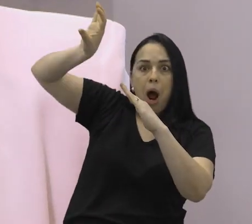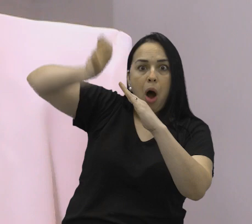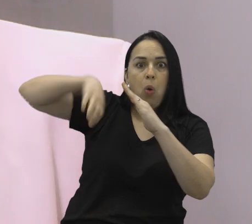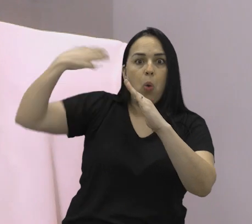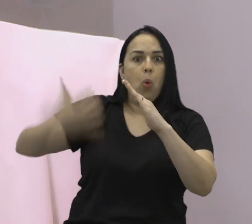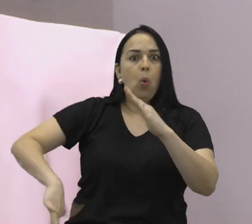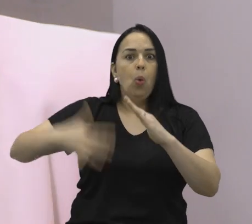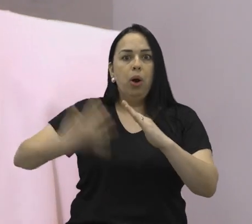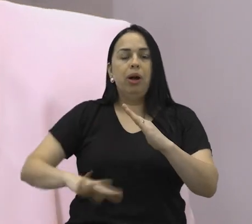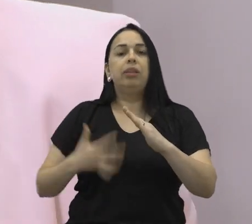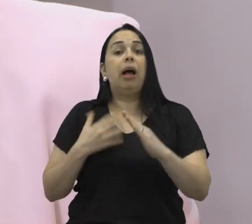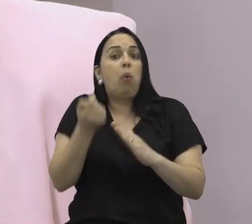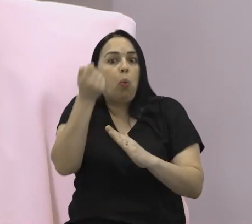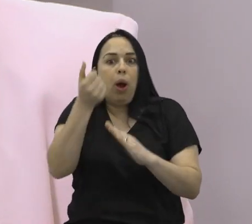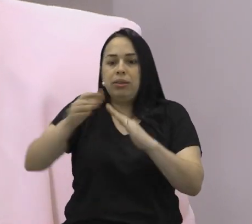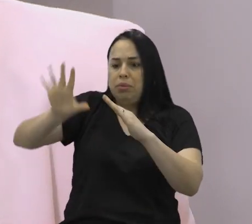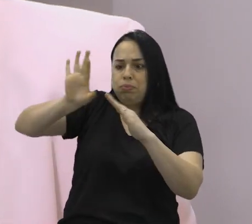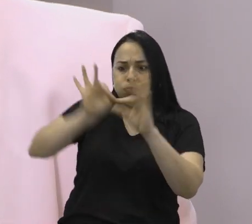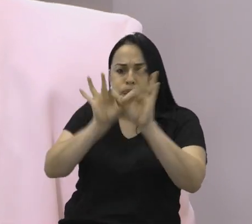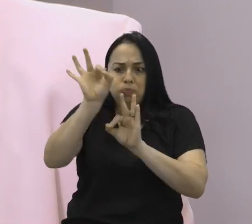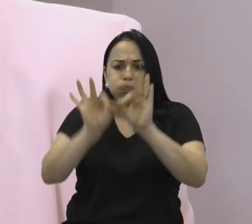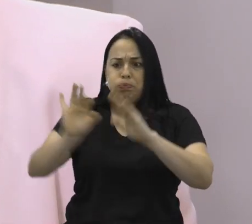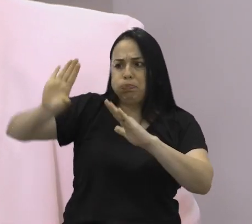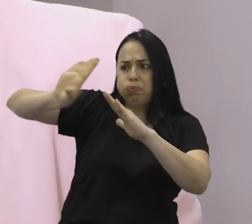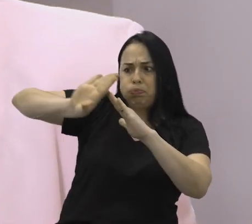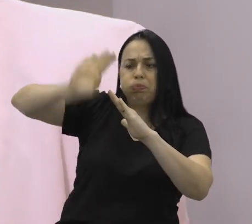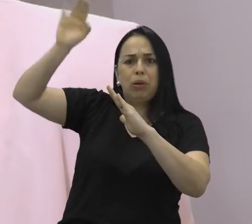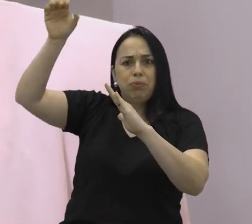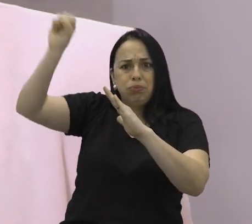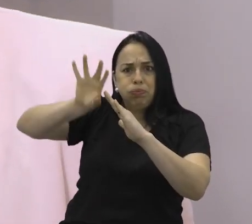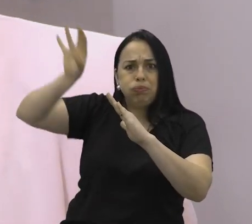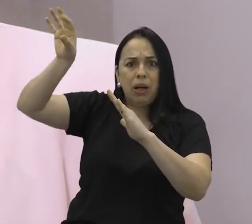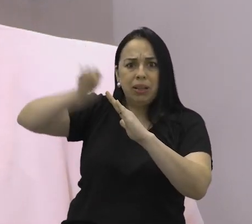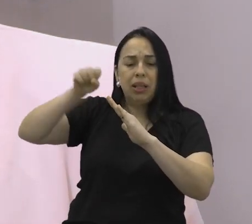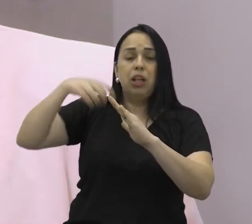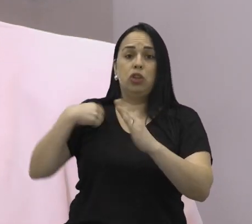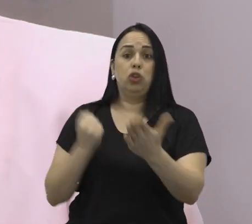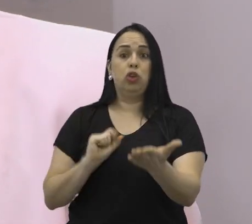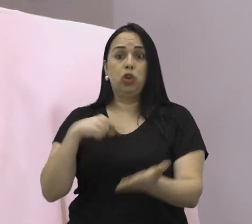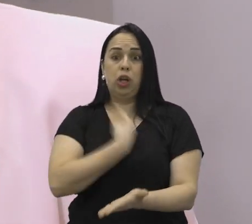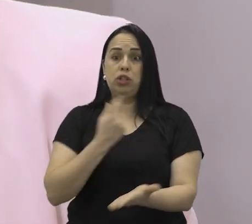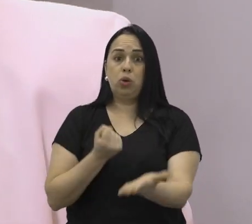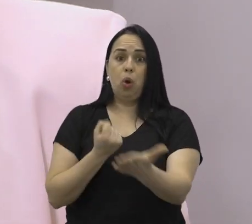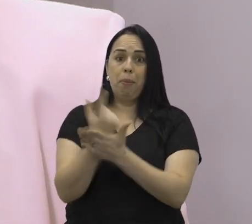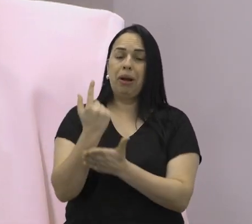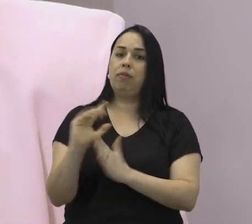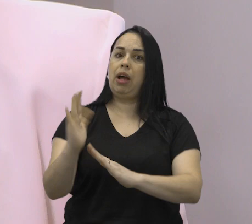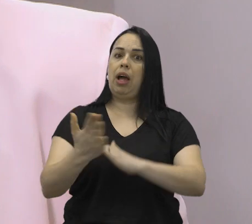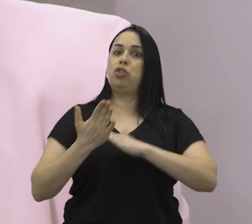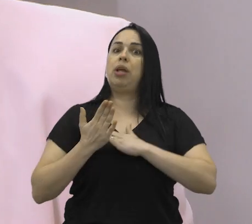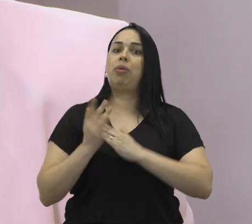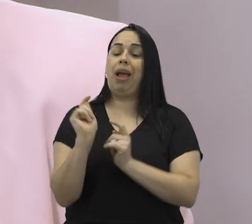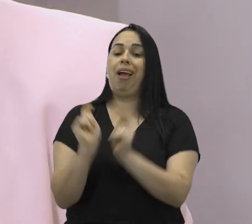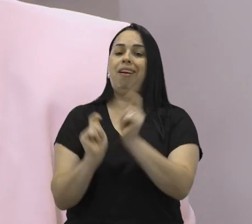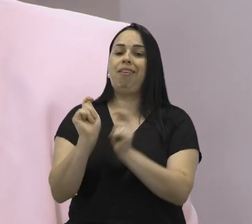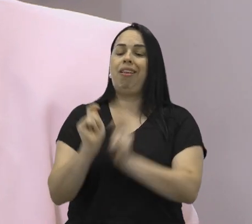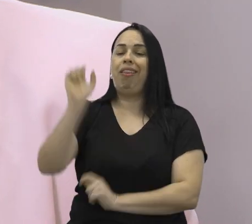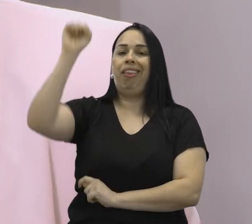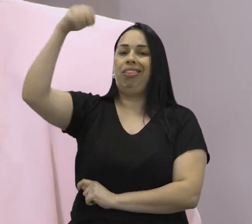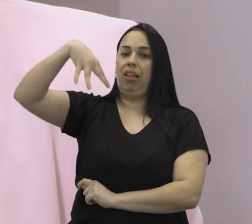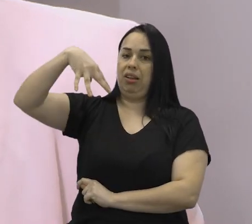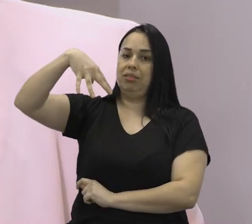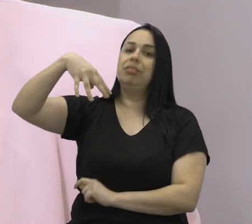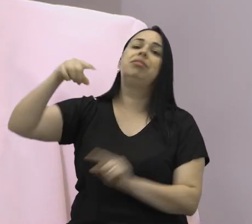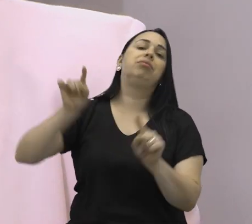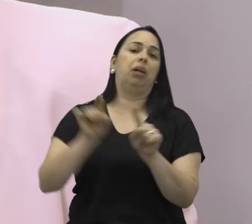painel solar já está até para instalar, também é uma das nossas próximas aquisições aqui, que vai dar uma boa economia na